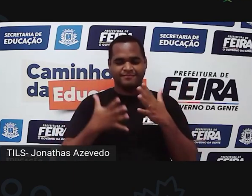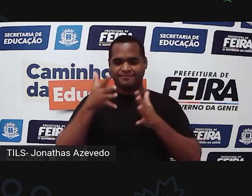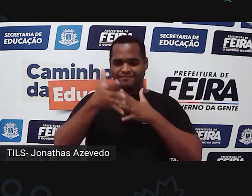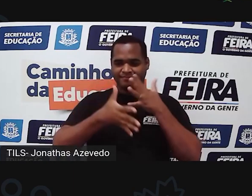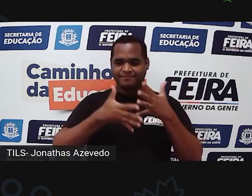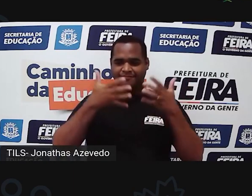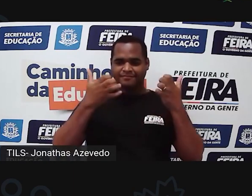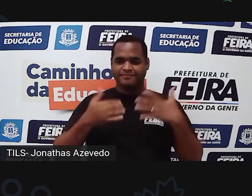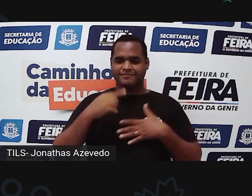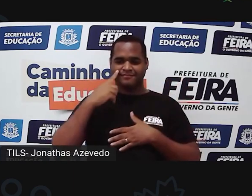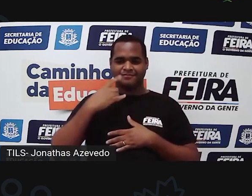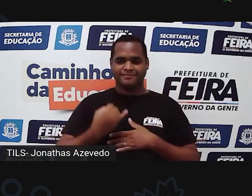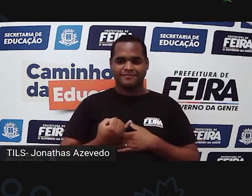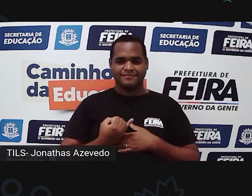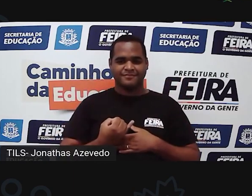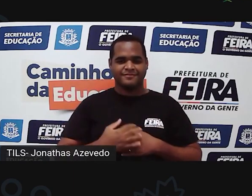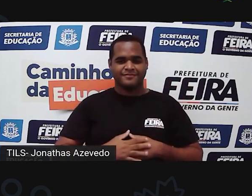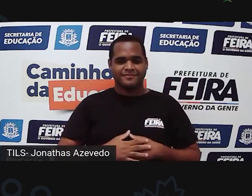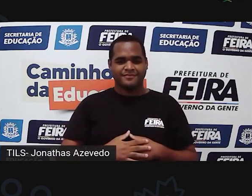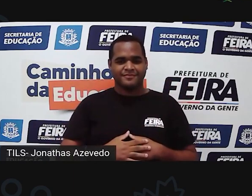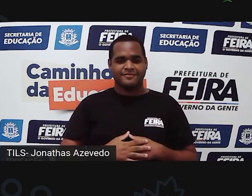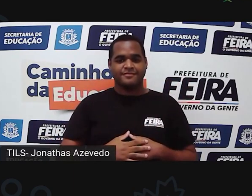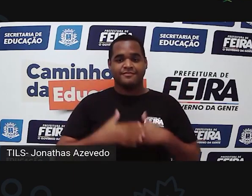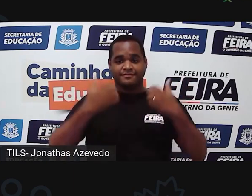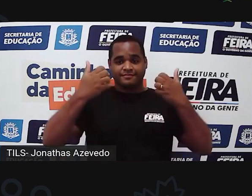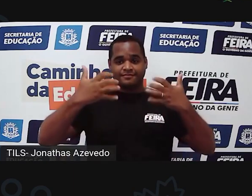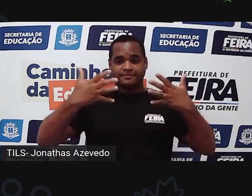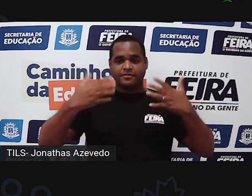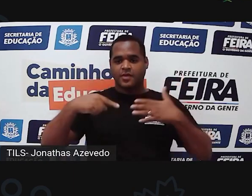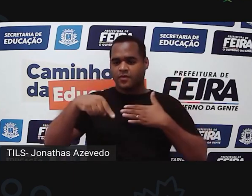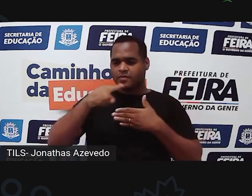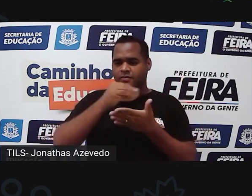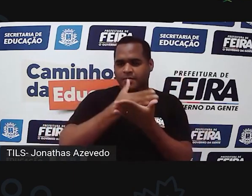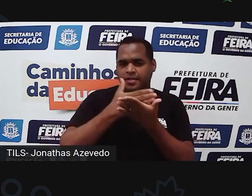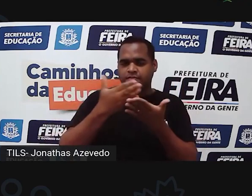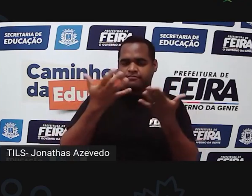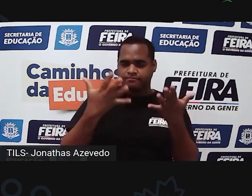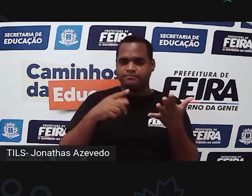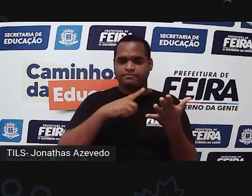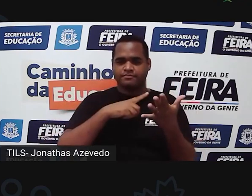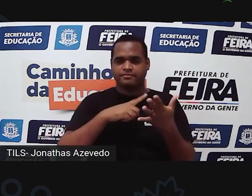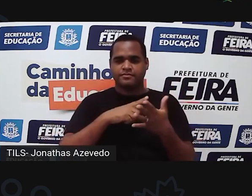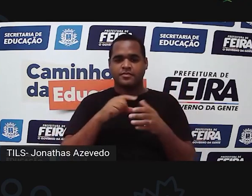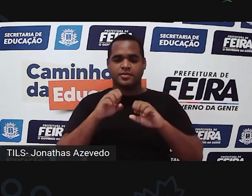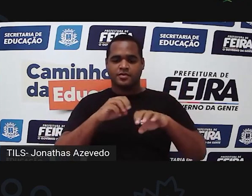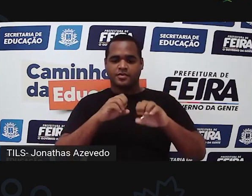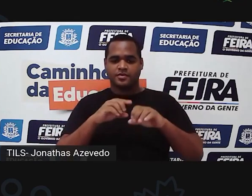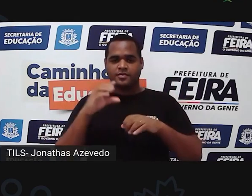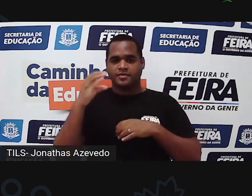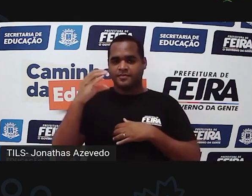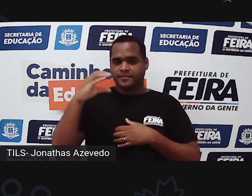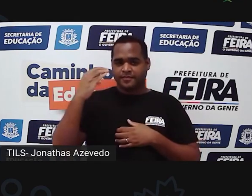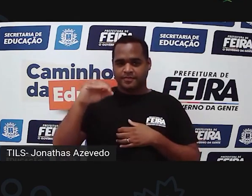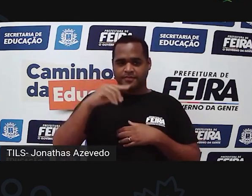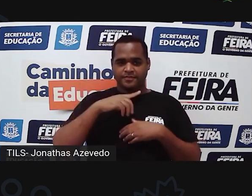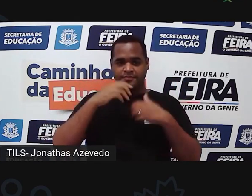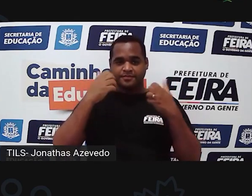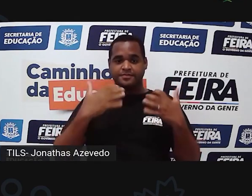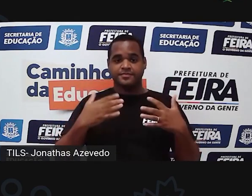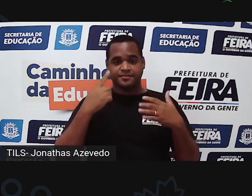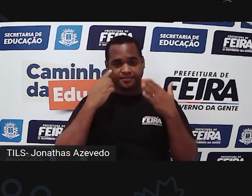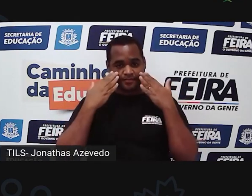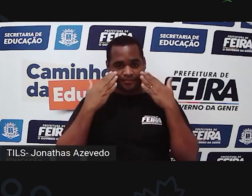aula do nosso intérprete, o Jônatas. Vamos lá então iniciar agora a nossa aula de ciências do nono ano. Vou colocar minha